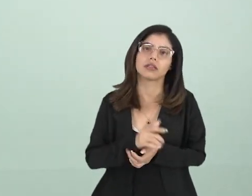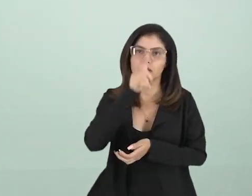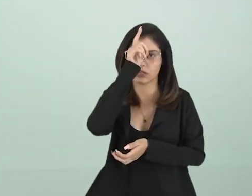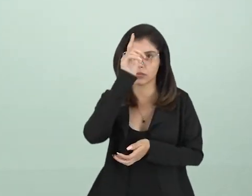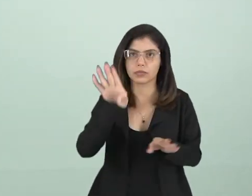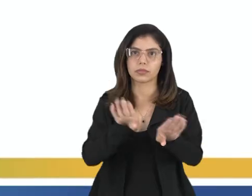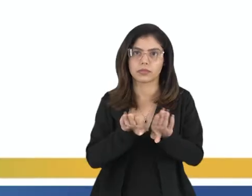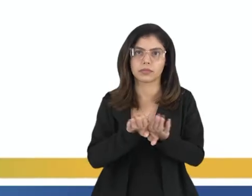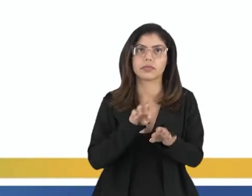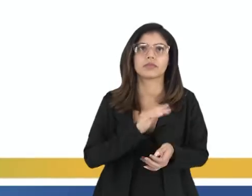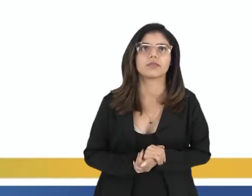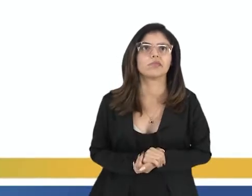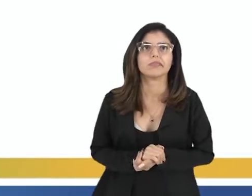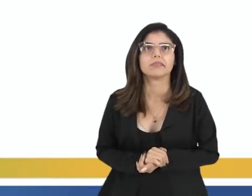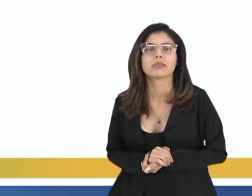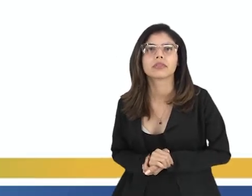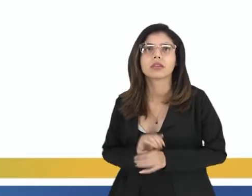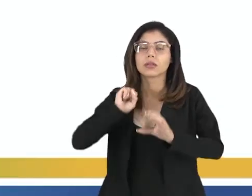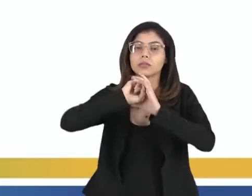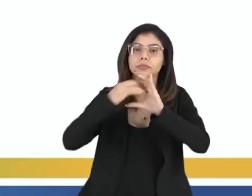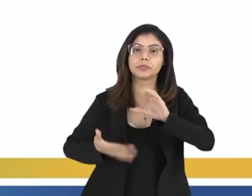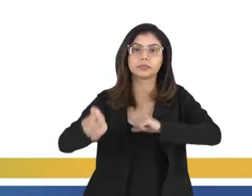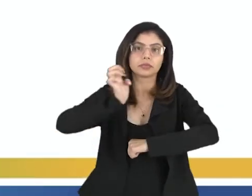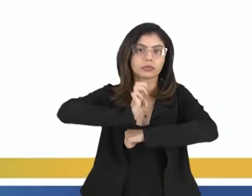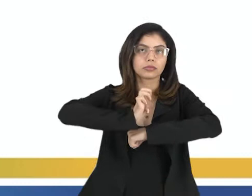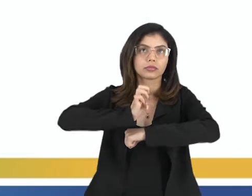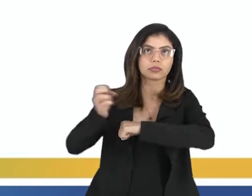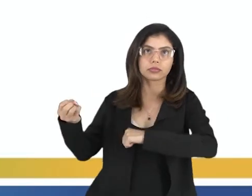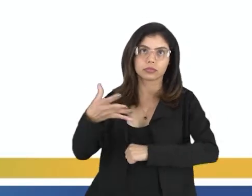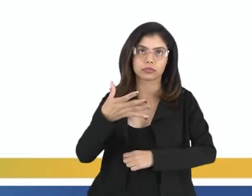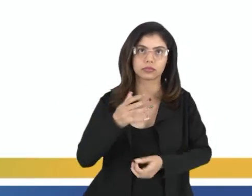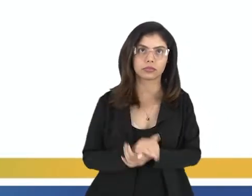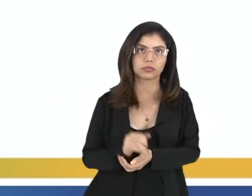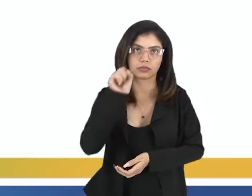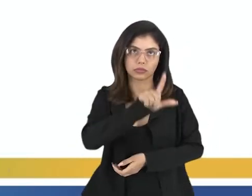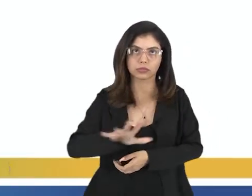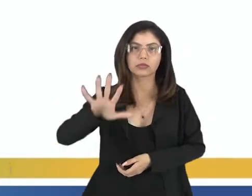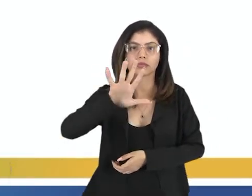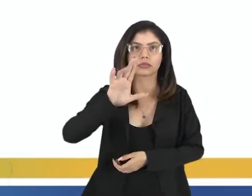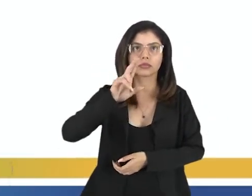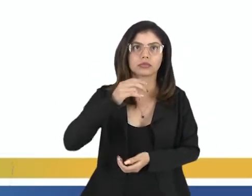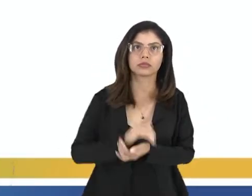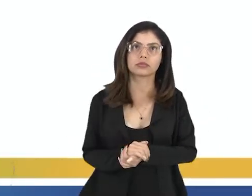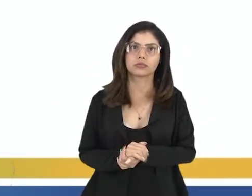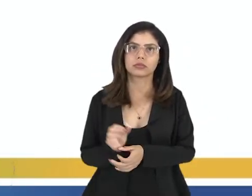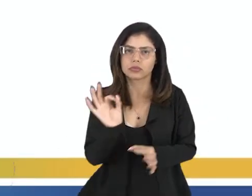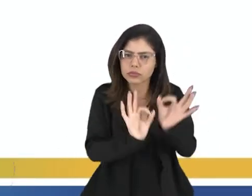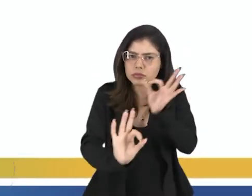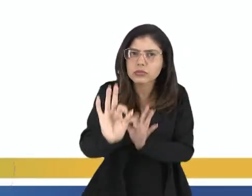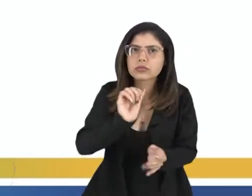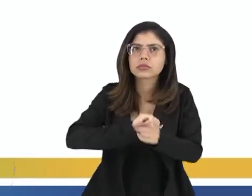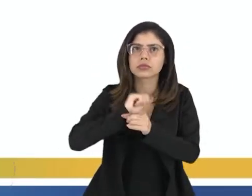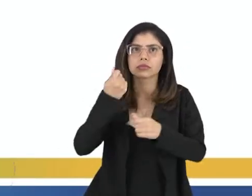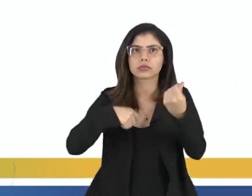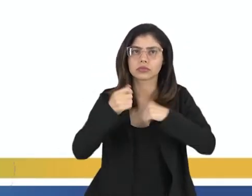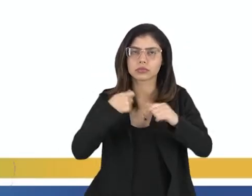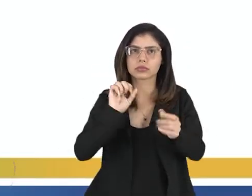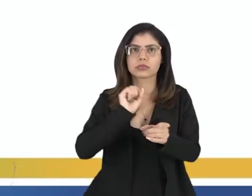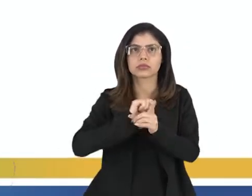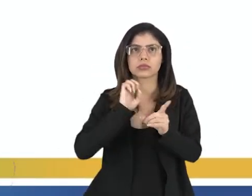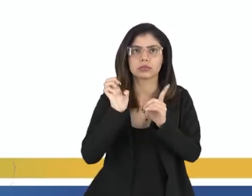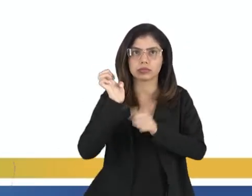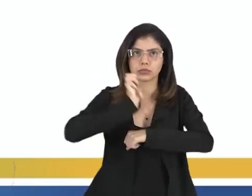essas ideologias, tá? E aí, como característica, a gente tem o nacionalismo, o controle da economia pelo Estado, o corporativismo,